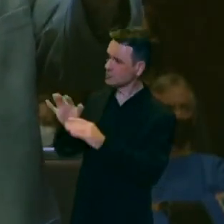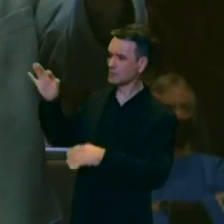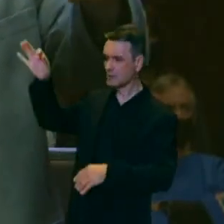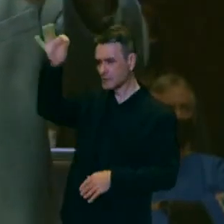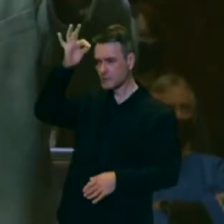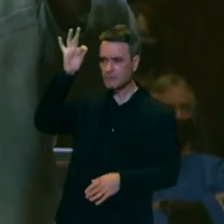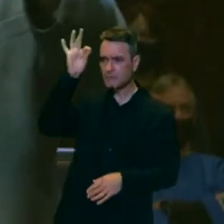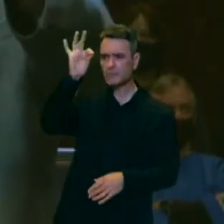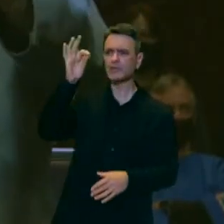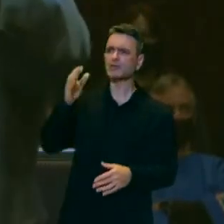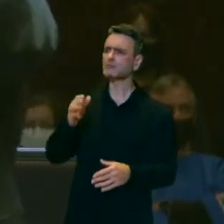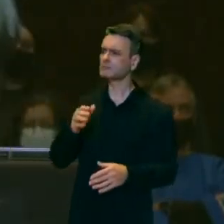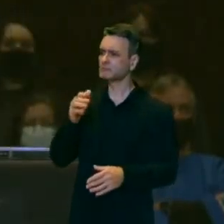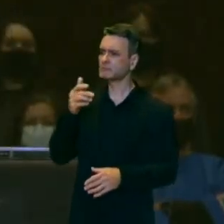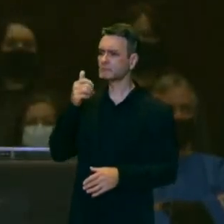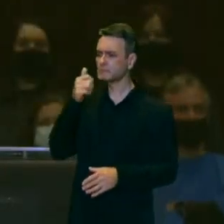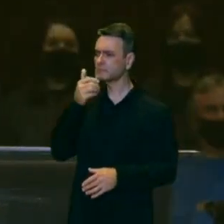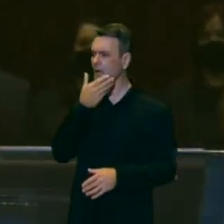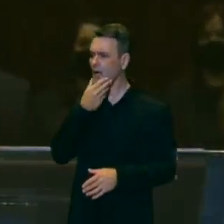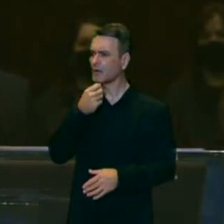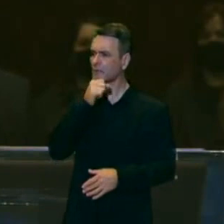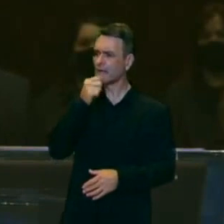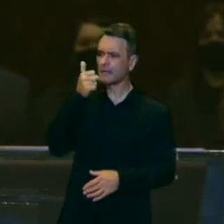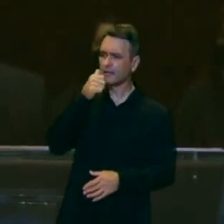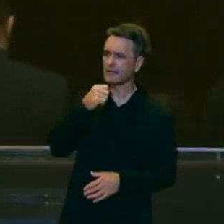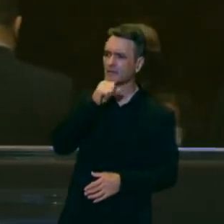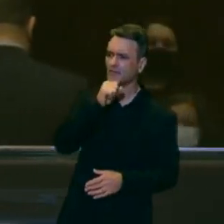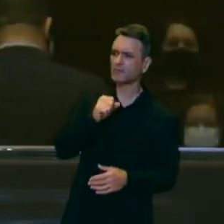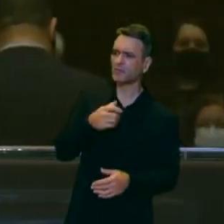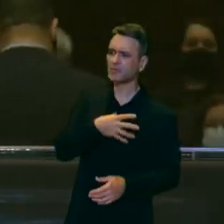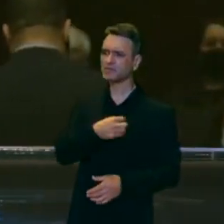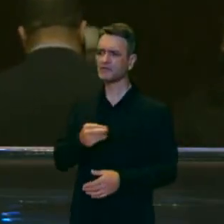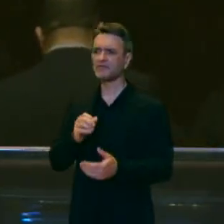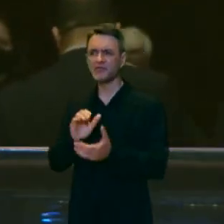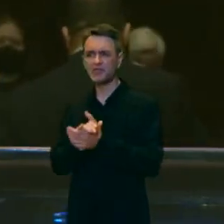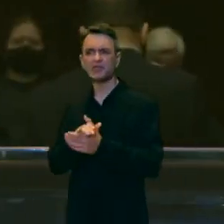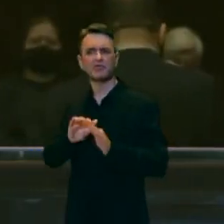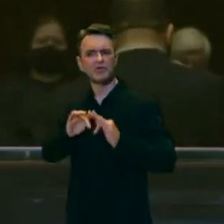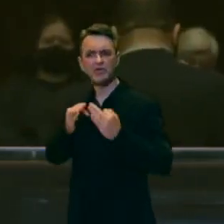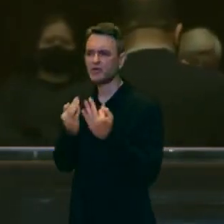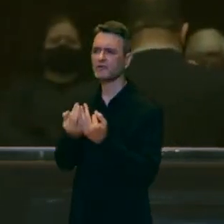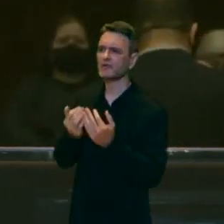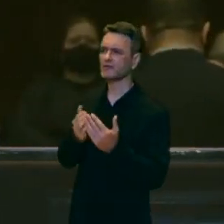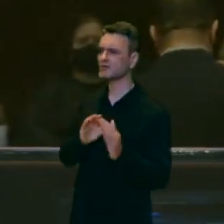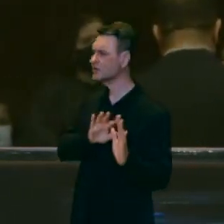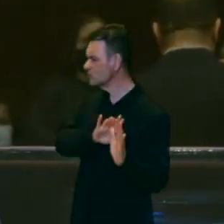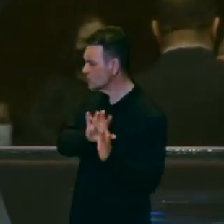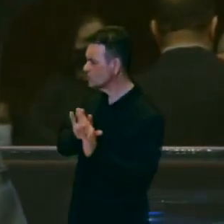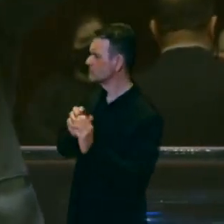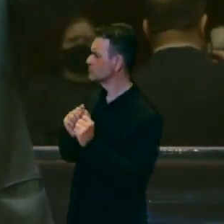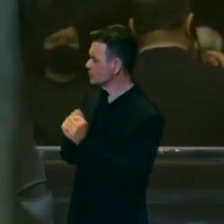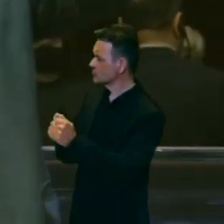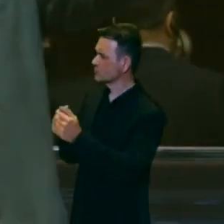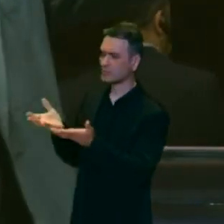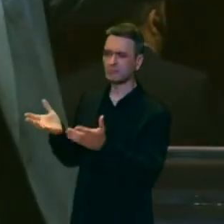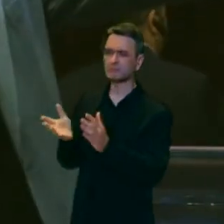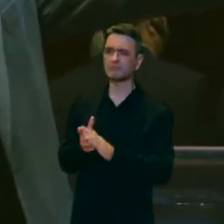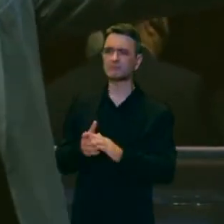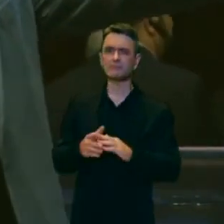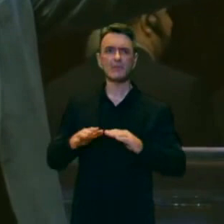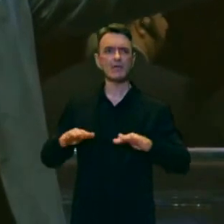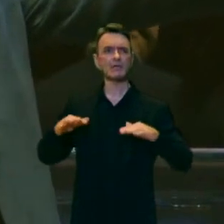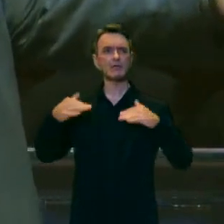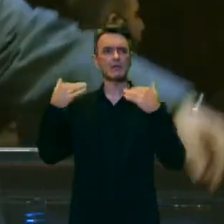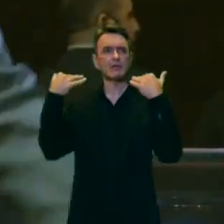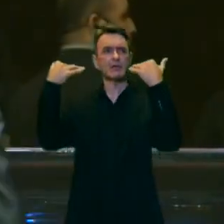Deus está falando, vem marido, vem esposa, vem filhos, vem todo mundo junto, porque a nossa casa precisa do Senhor. Se você está lá na galeria, desce aqui